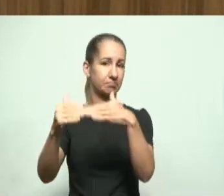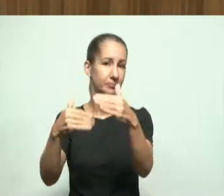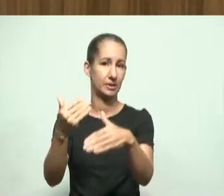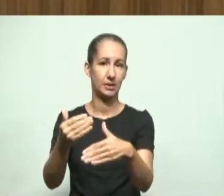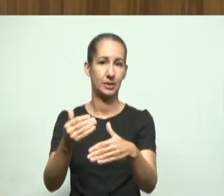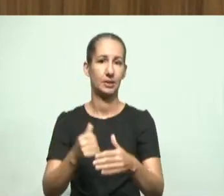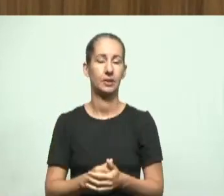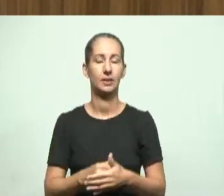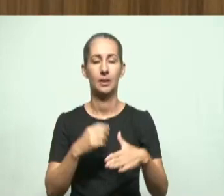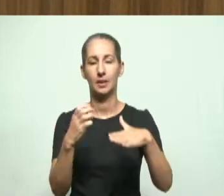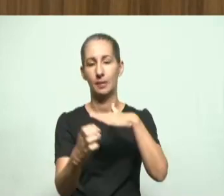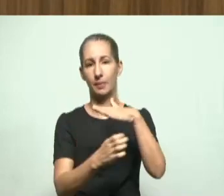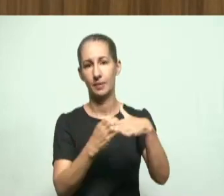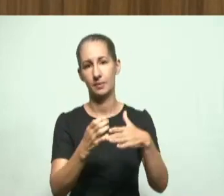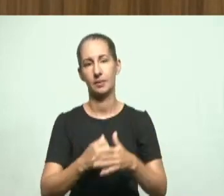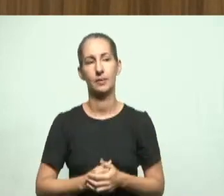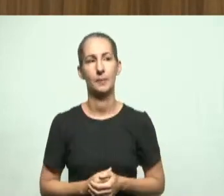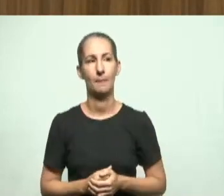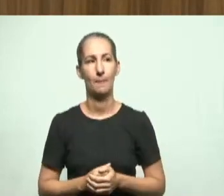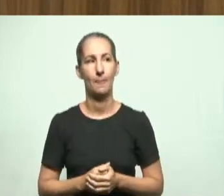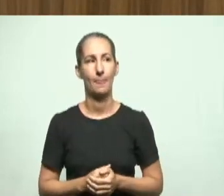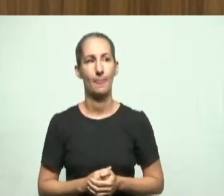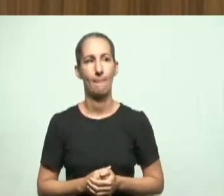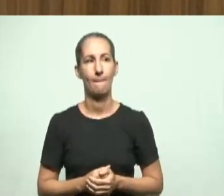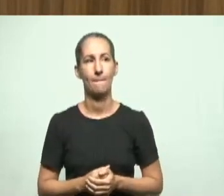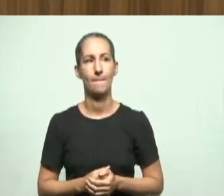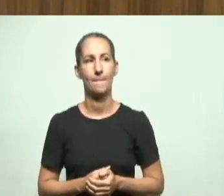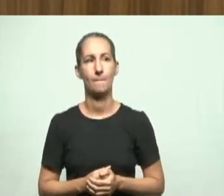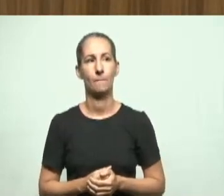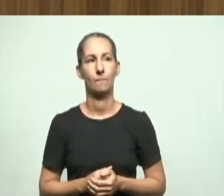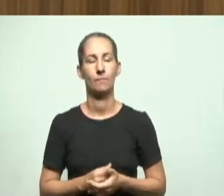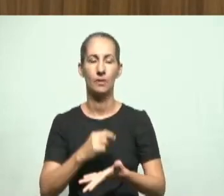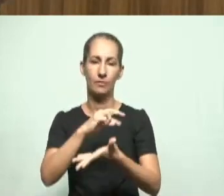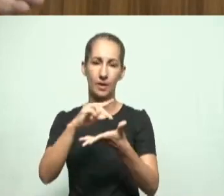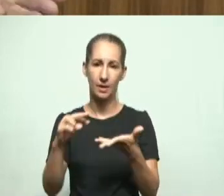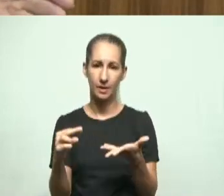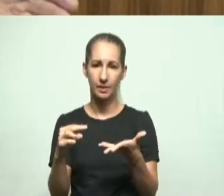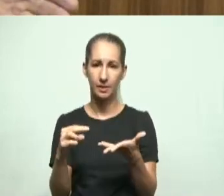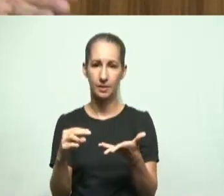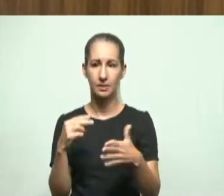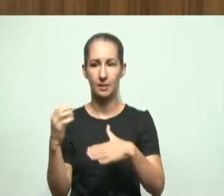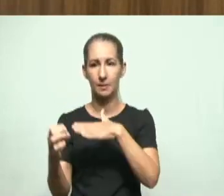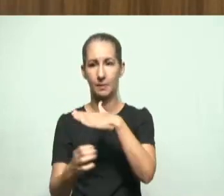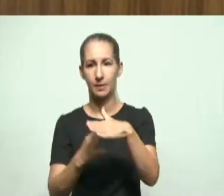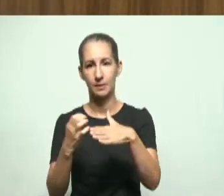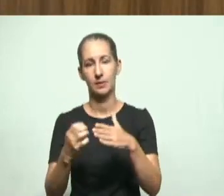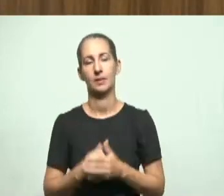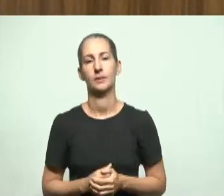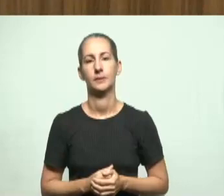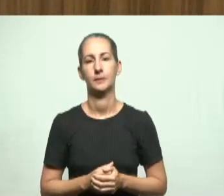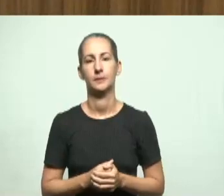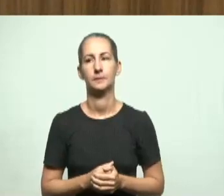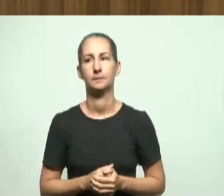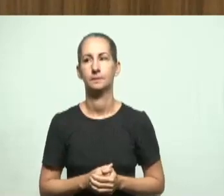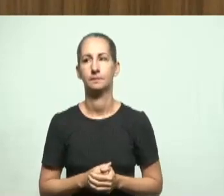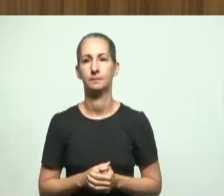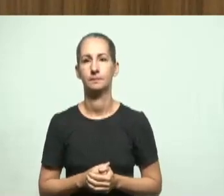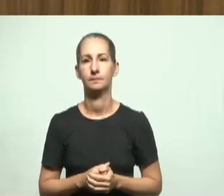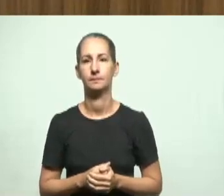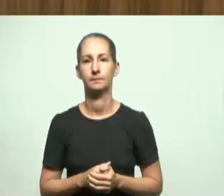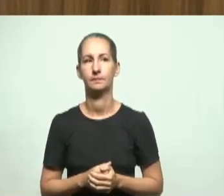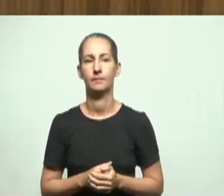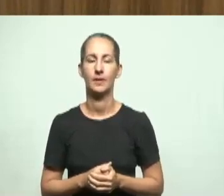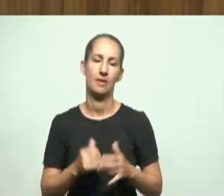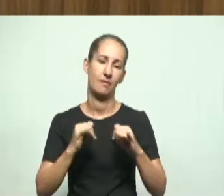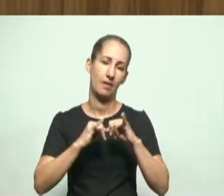de empresário. Né? Para outra geração de empresário. Então, essa essa ondinha